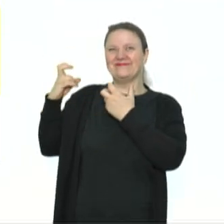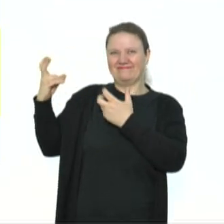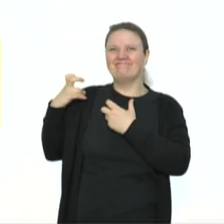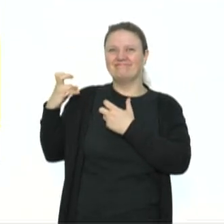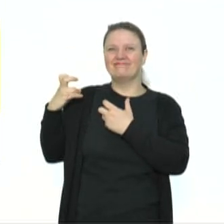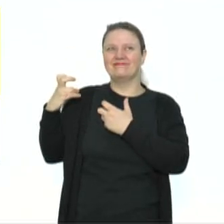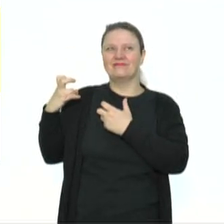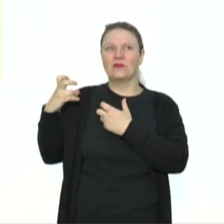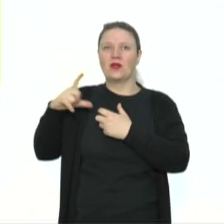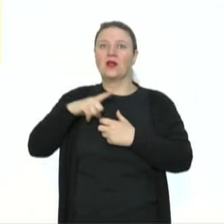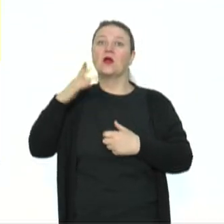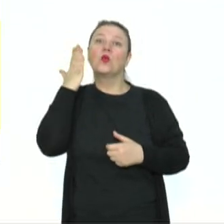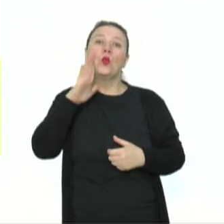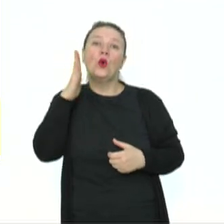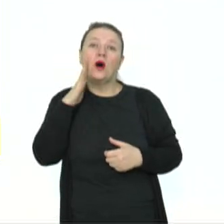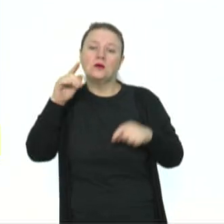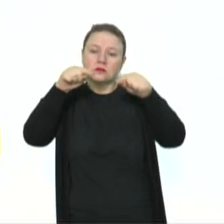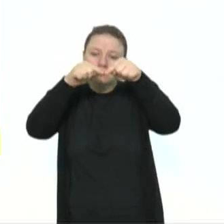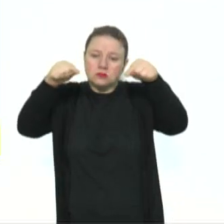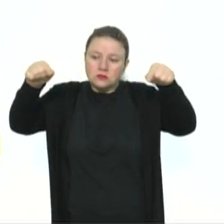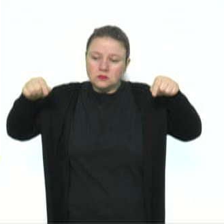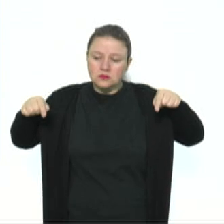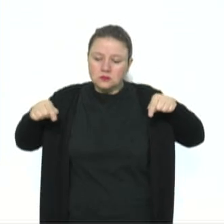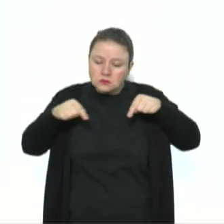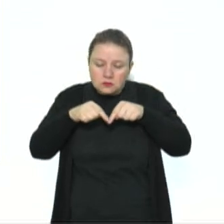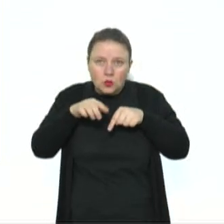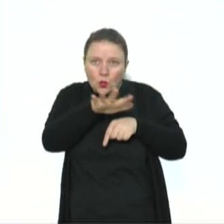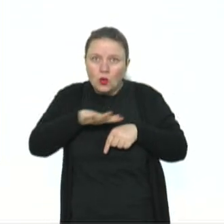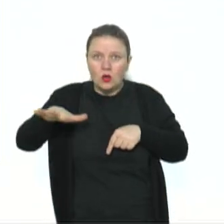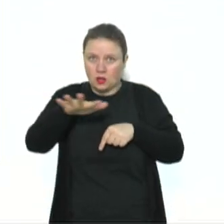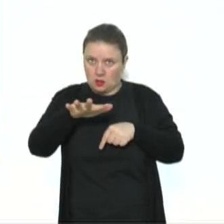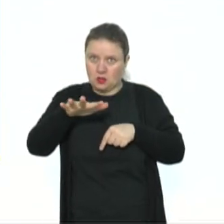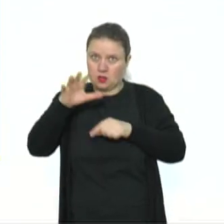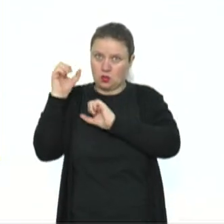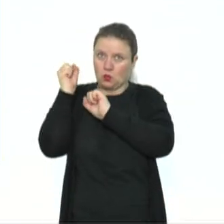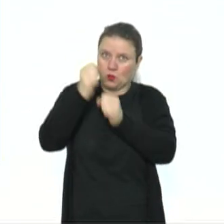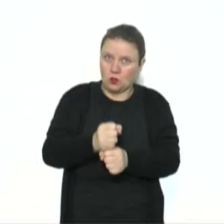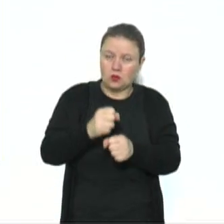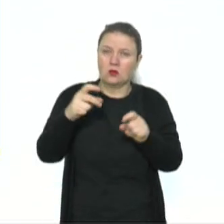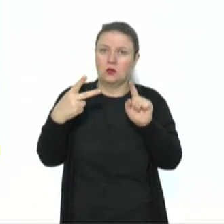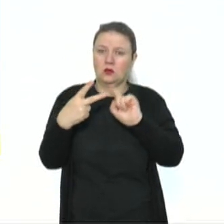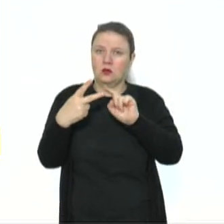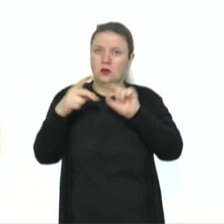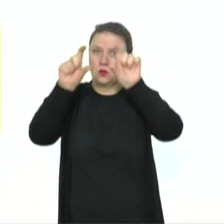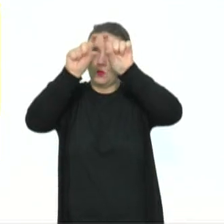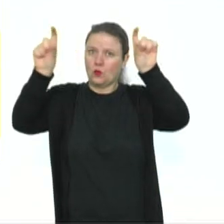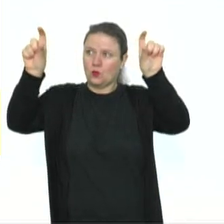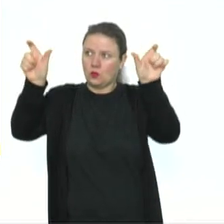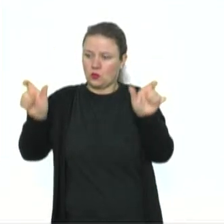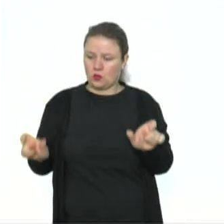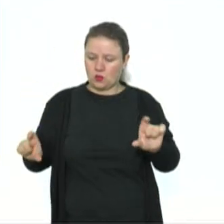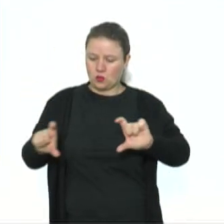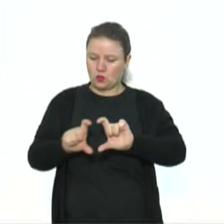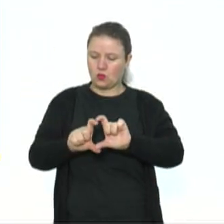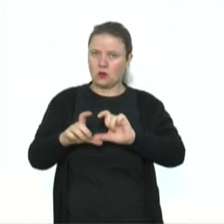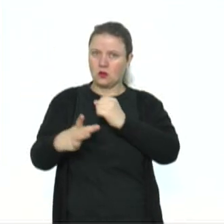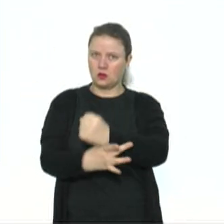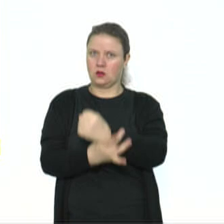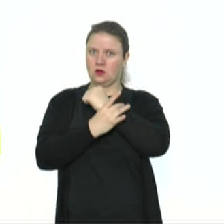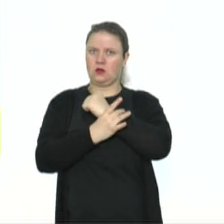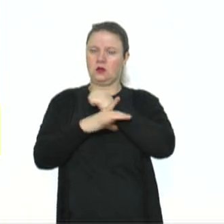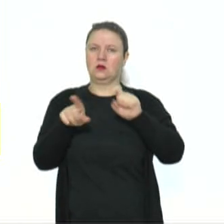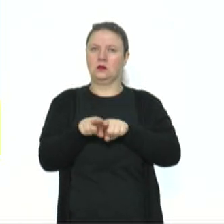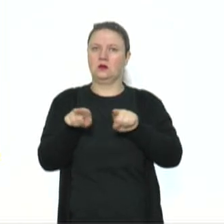fica a azul aqui, como vocês podem ver, é a área de combate, e a amarela, a área de segurança. São vários tatames